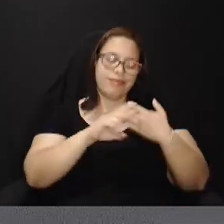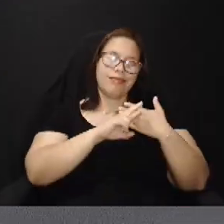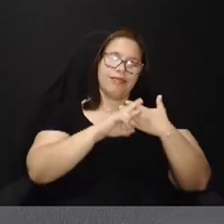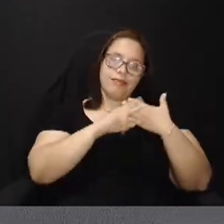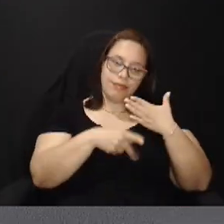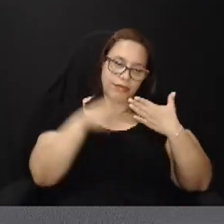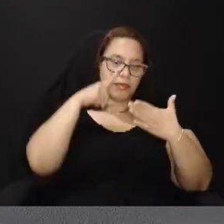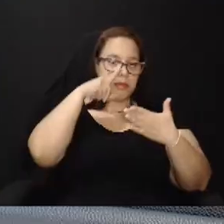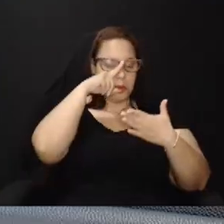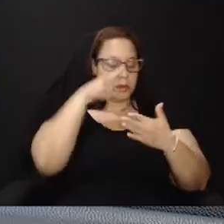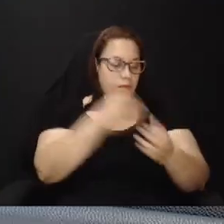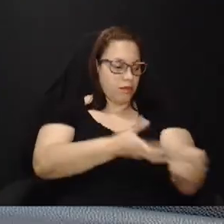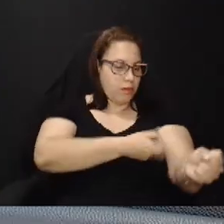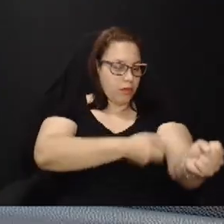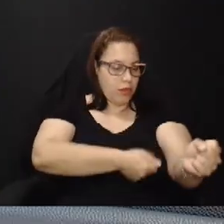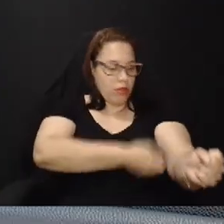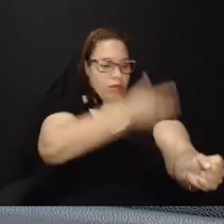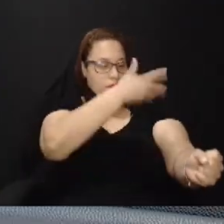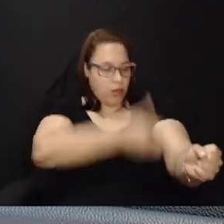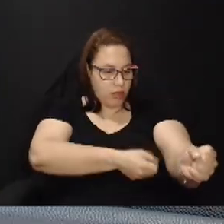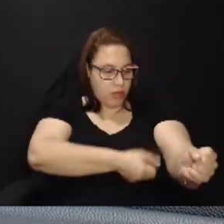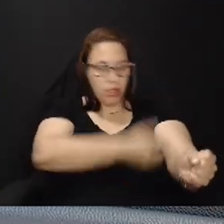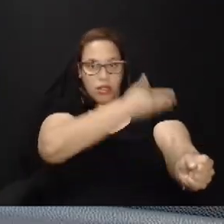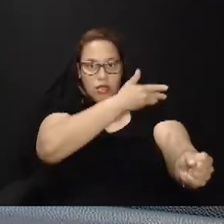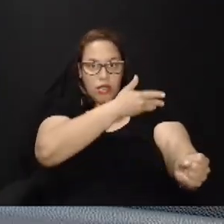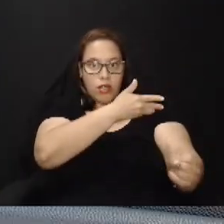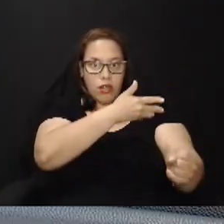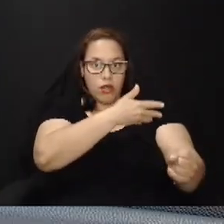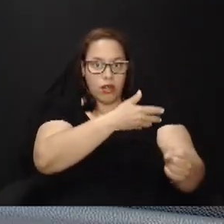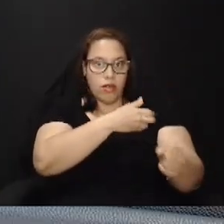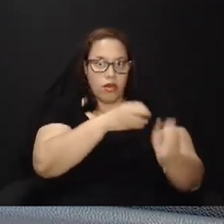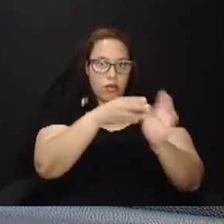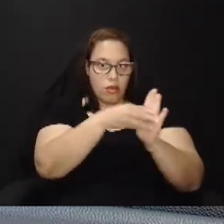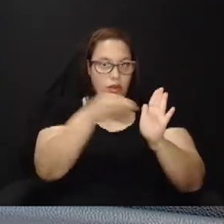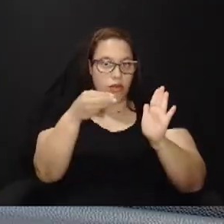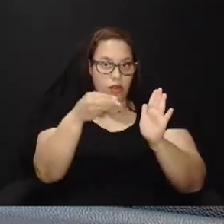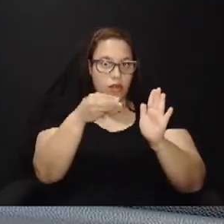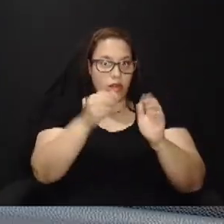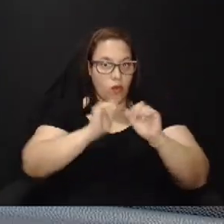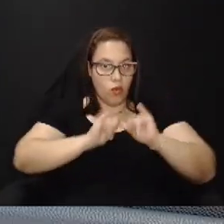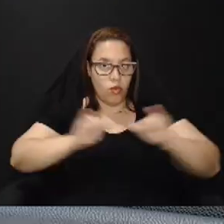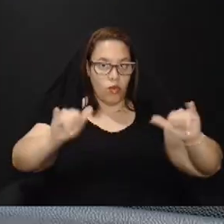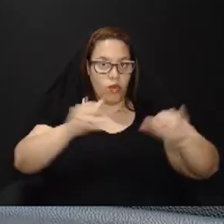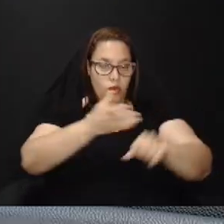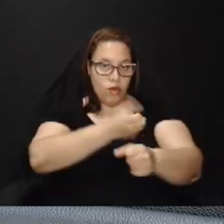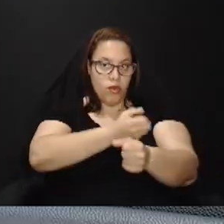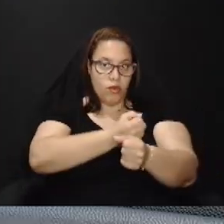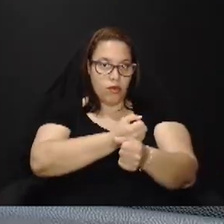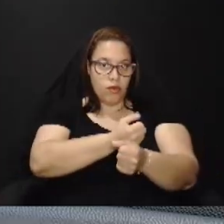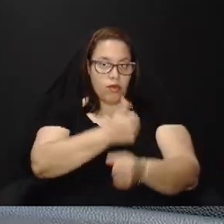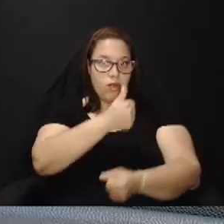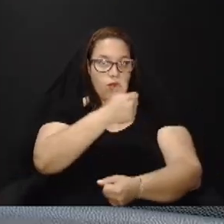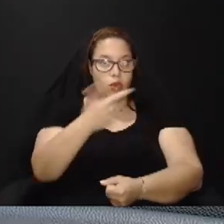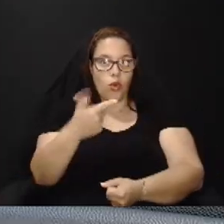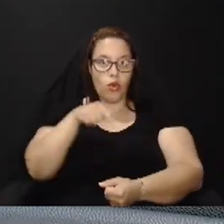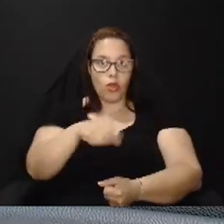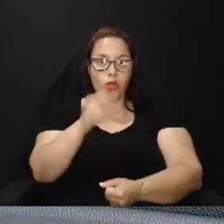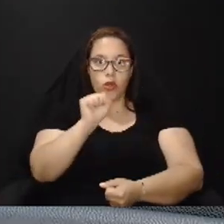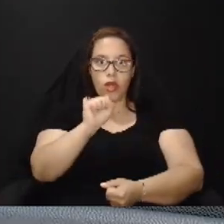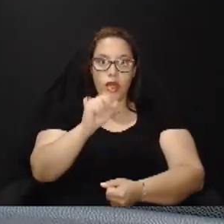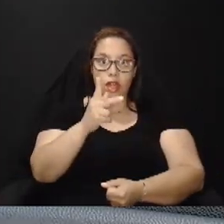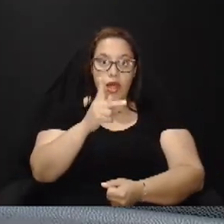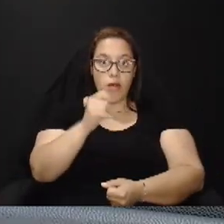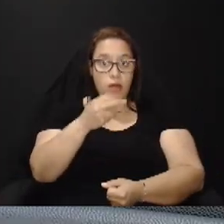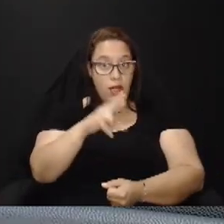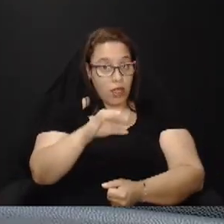alta traz. A gente está vendo aí agora, super em moda, super em voga, que a pressão, 12/8 já é hipertenso. Calma, não é